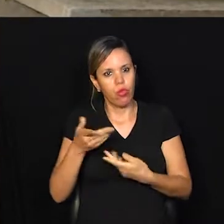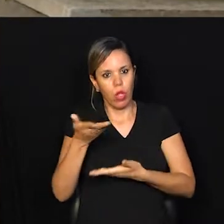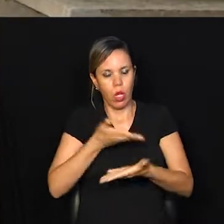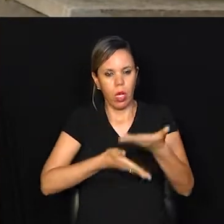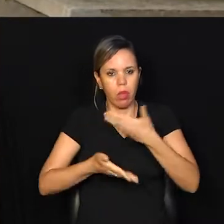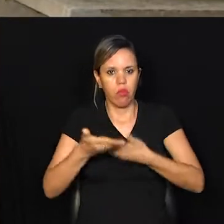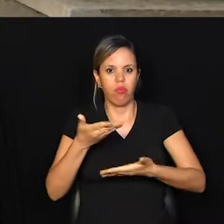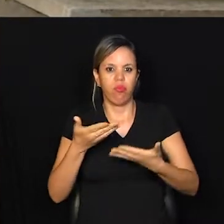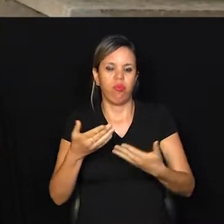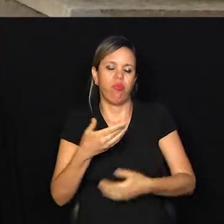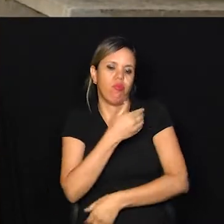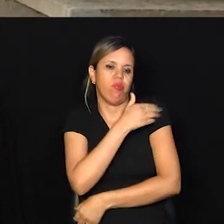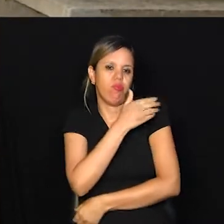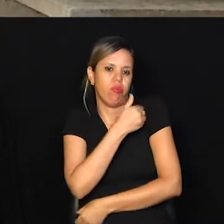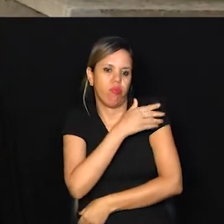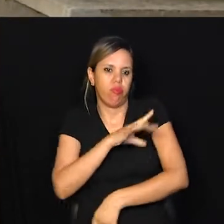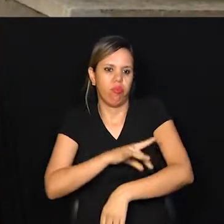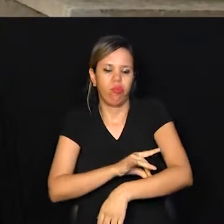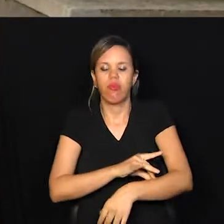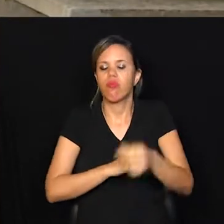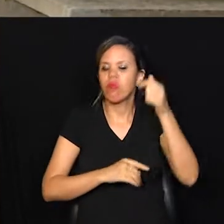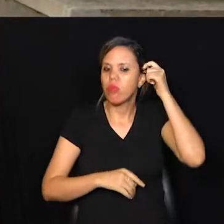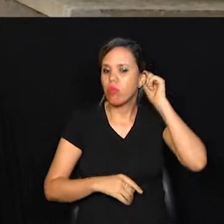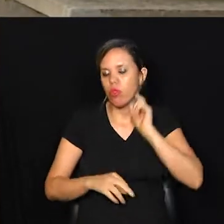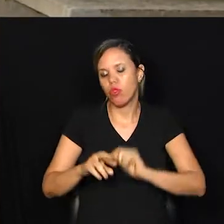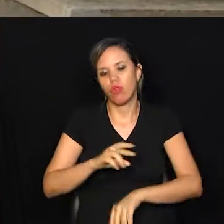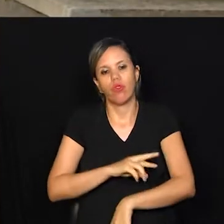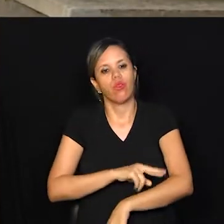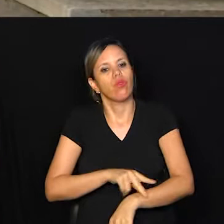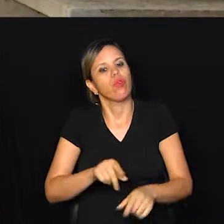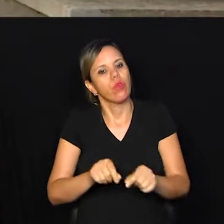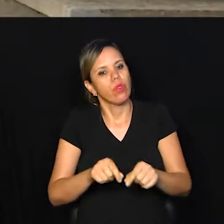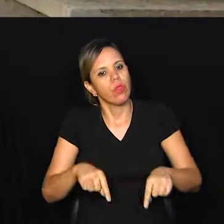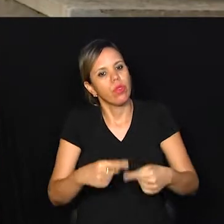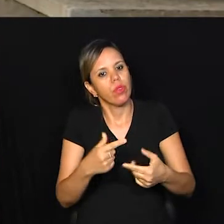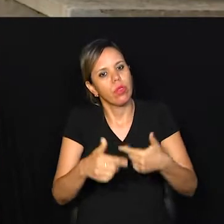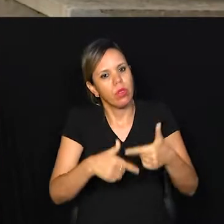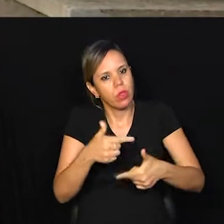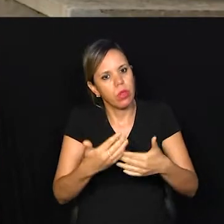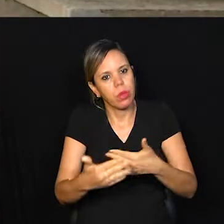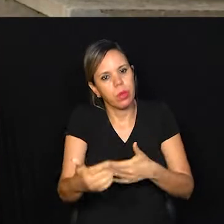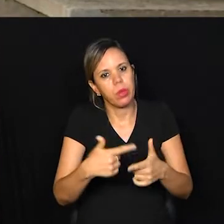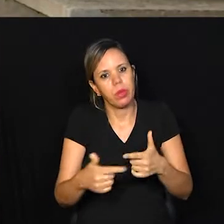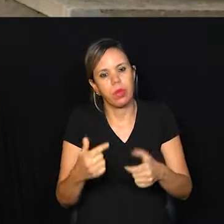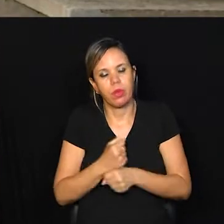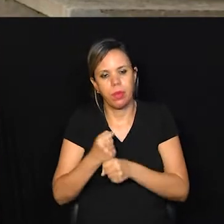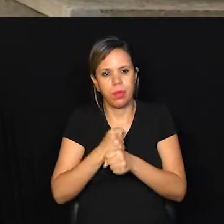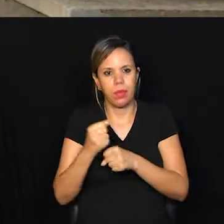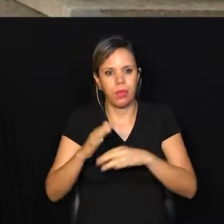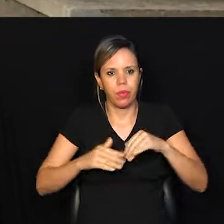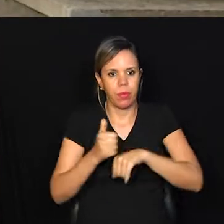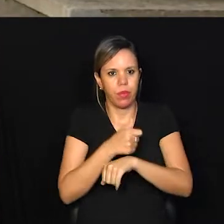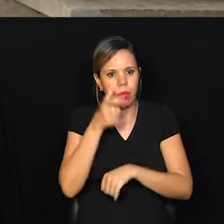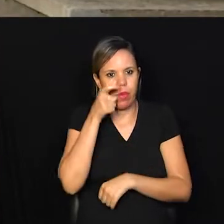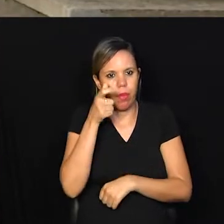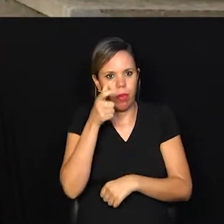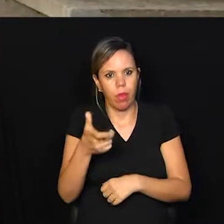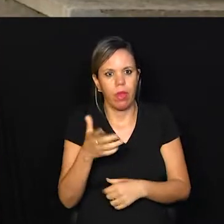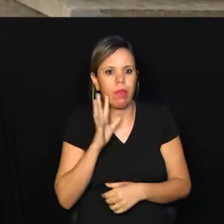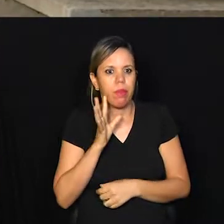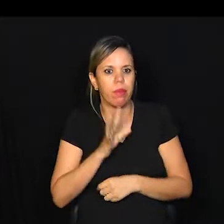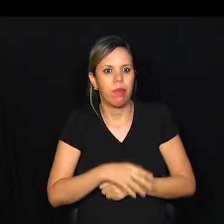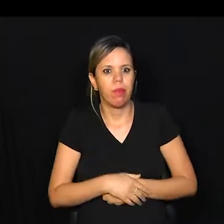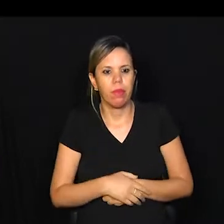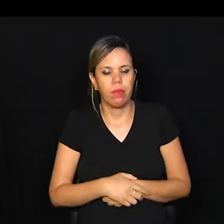com preconceito, com racismo e falam sobre os desafios ao longo de todos esses anos de profissão. Acompanha aí que tá bem